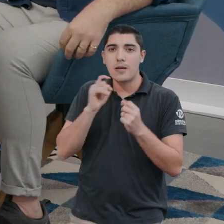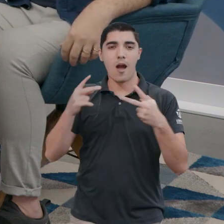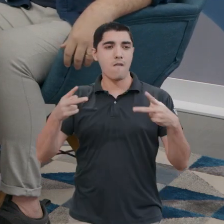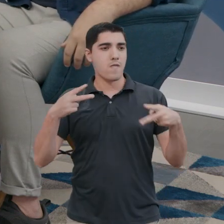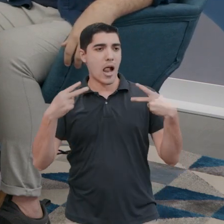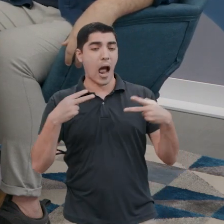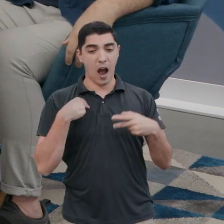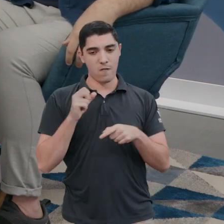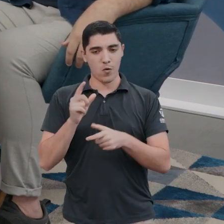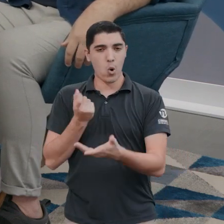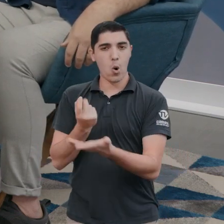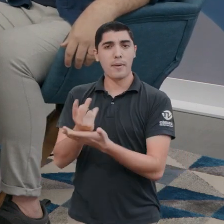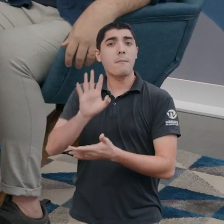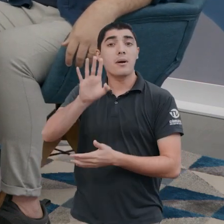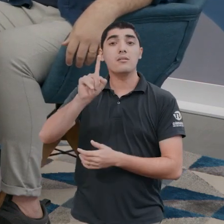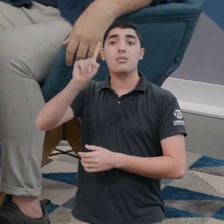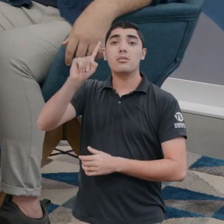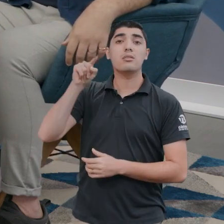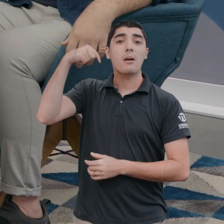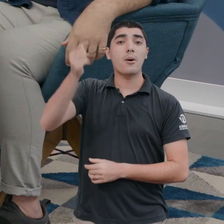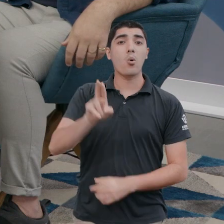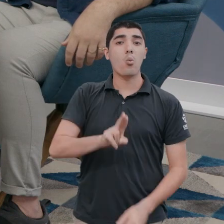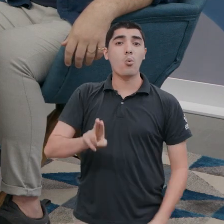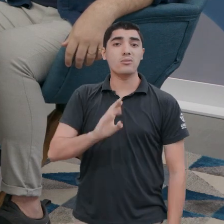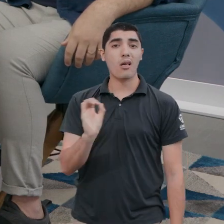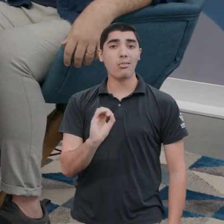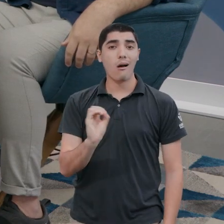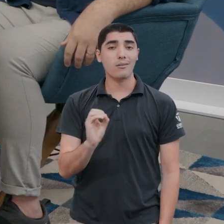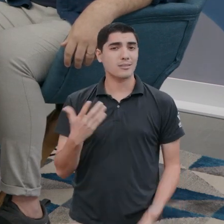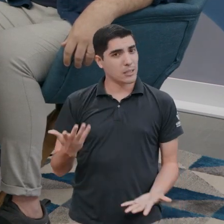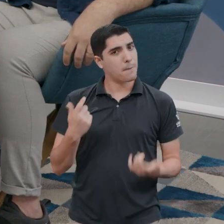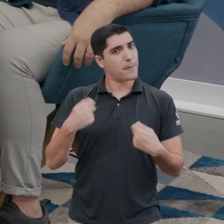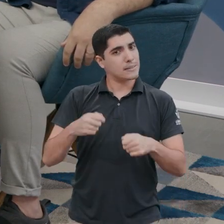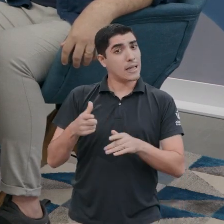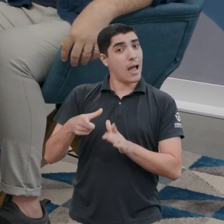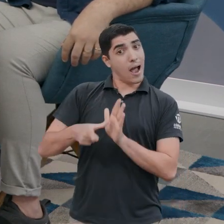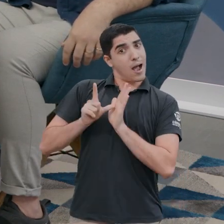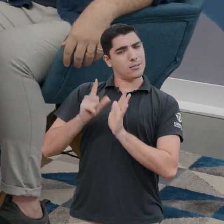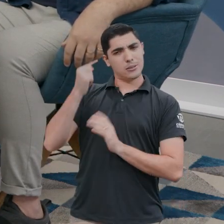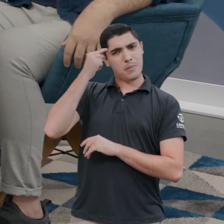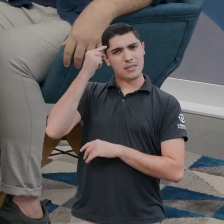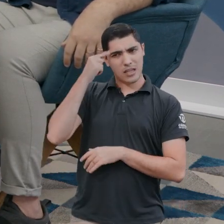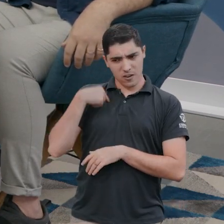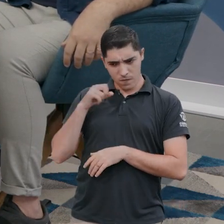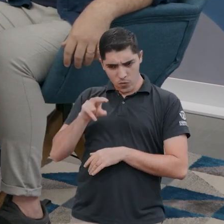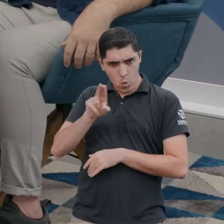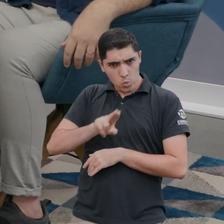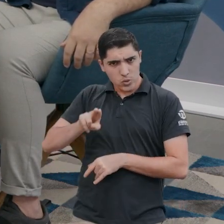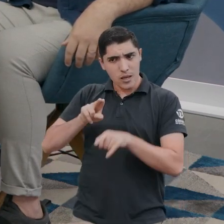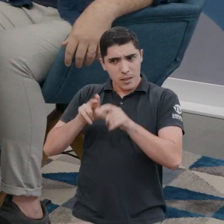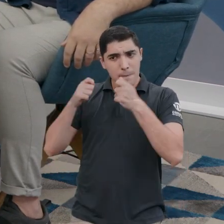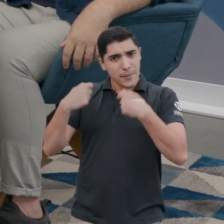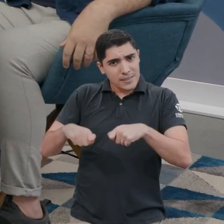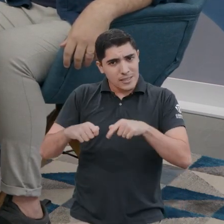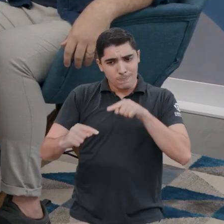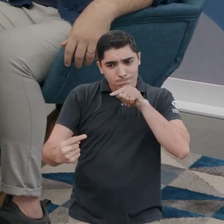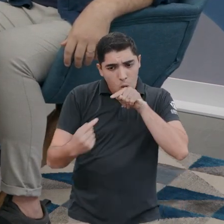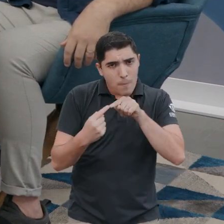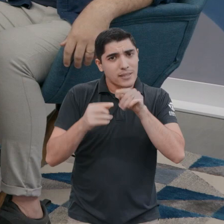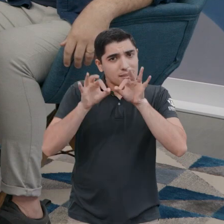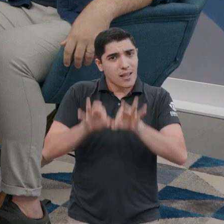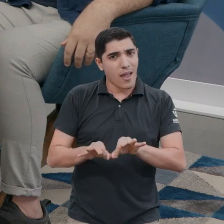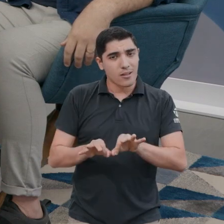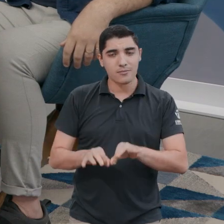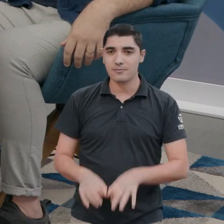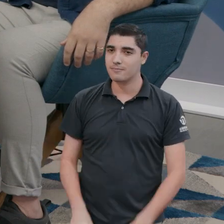enfim, muitas coisas, muitas peças que você não vai usar depois, né? Tem que pensar realmente, eu vou usar, é versátil, comprar peças